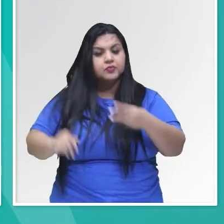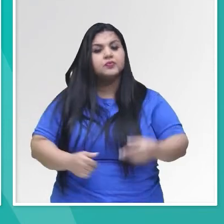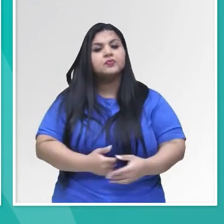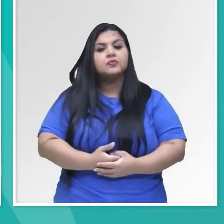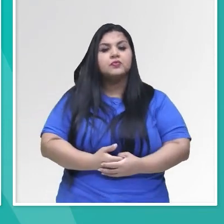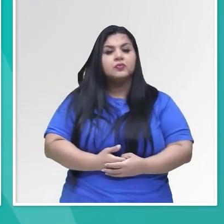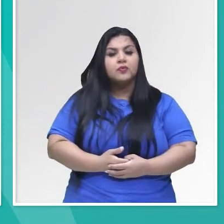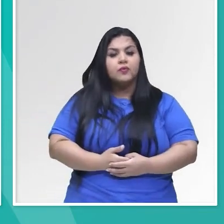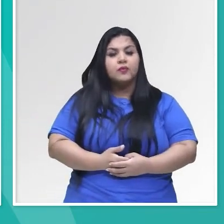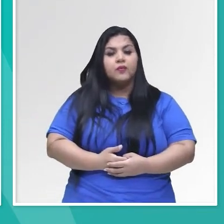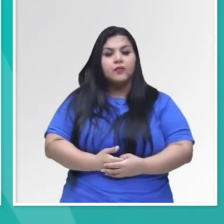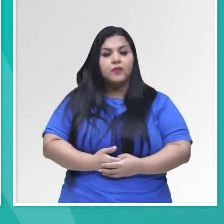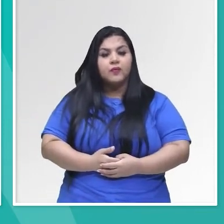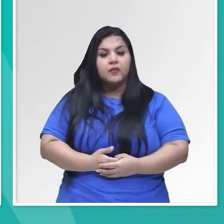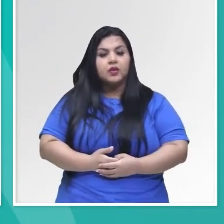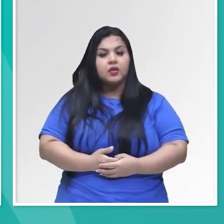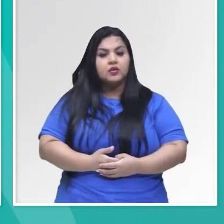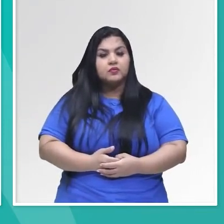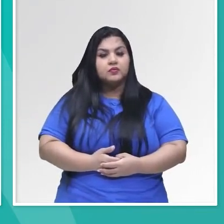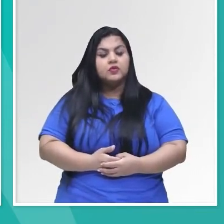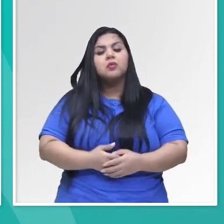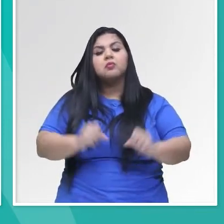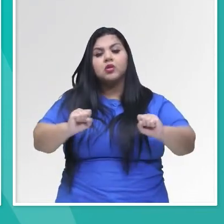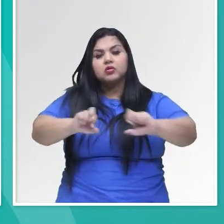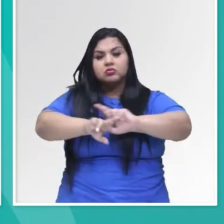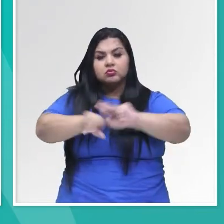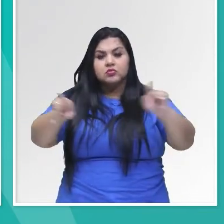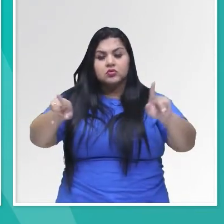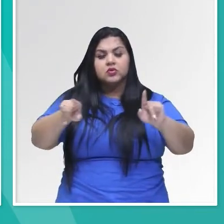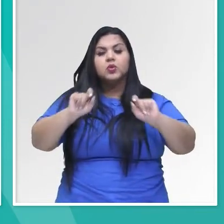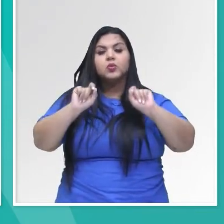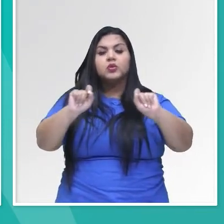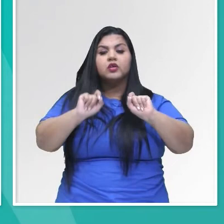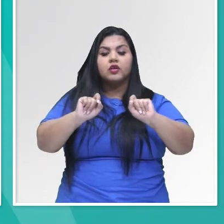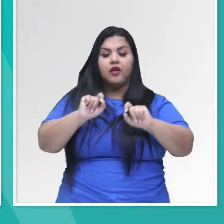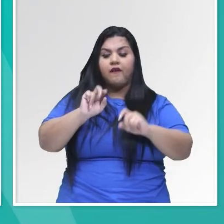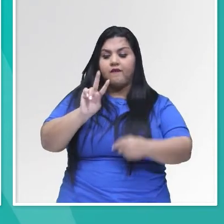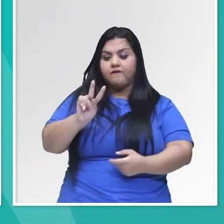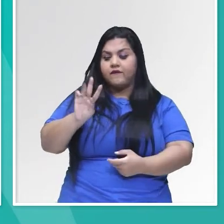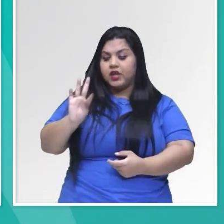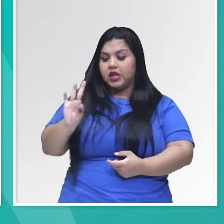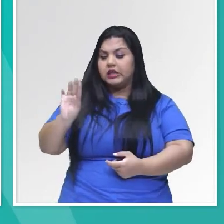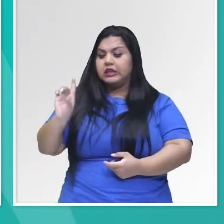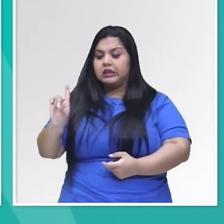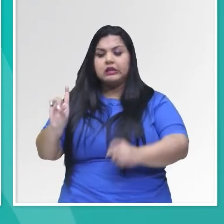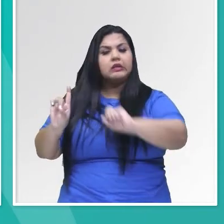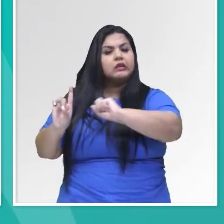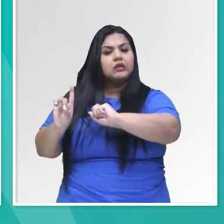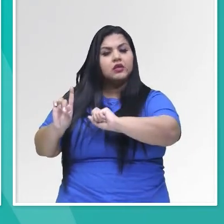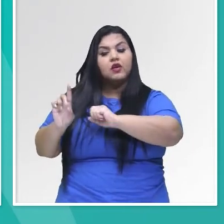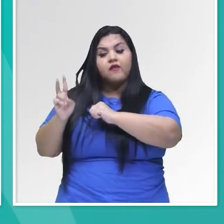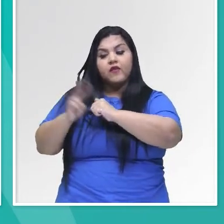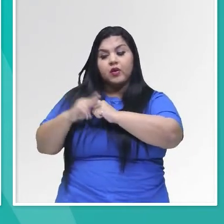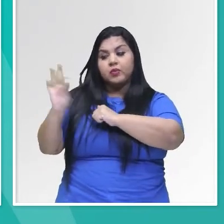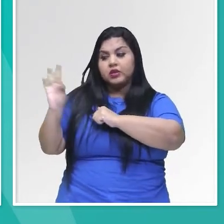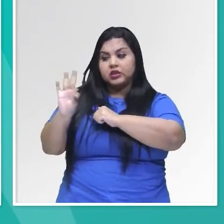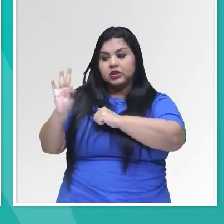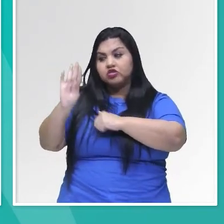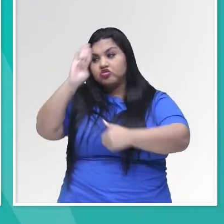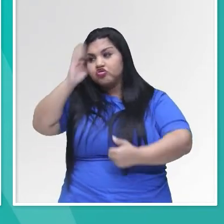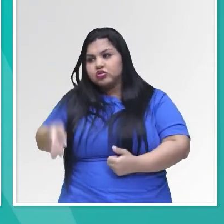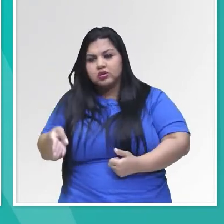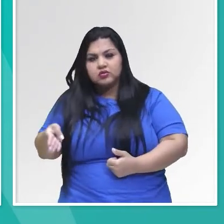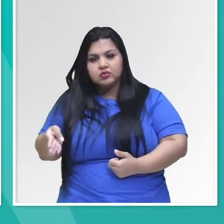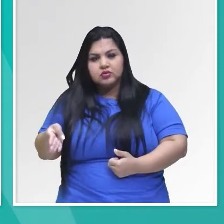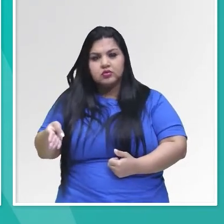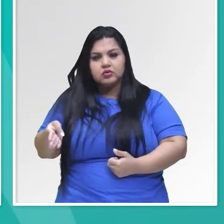principais. Olha só, assim você vai diferenciando. O que é um VTD? Me diz o que é um VTD. Verbo transitivo direto.